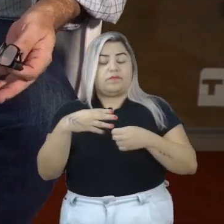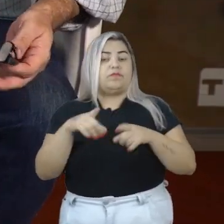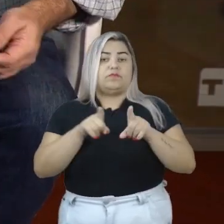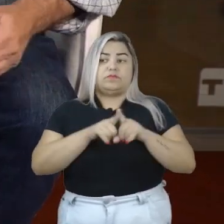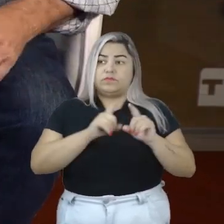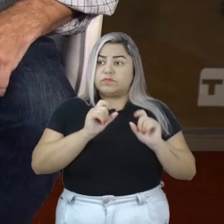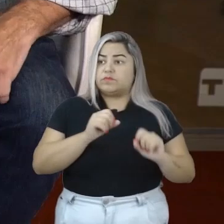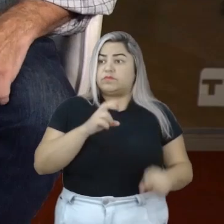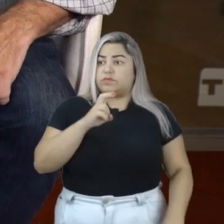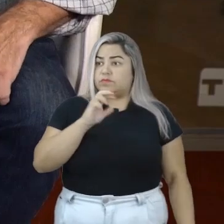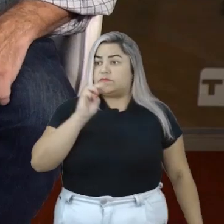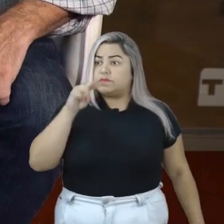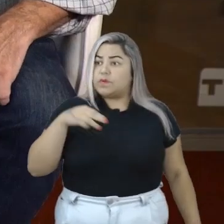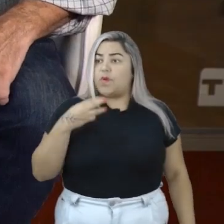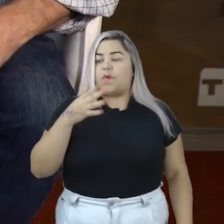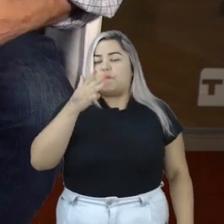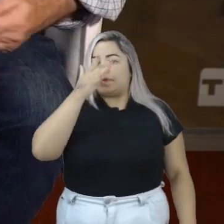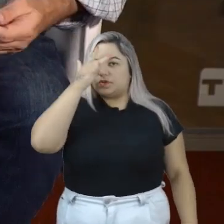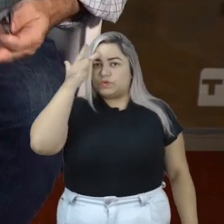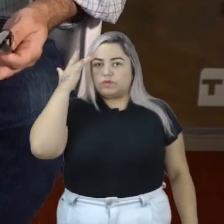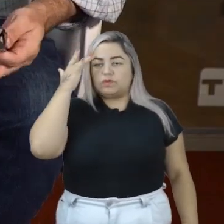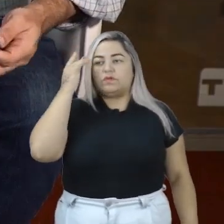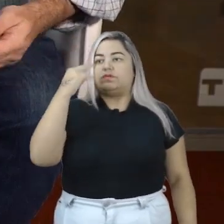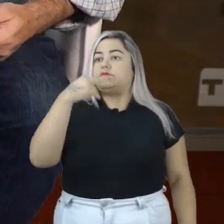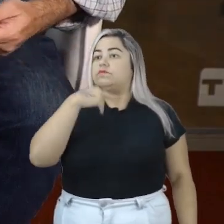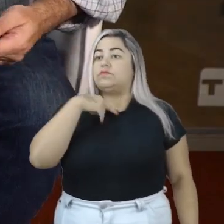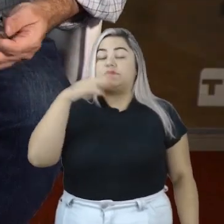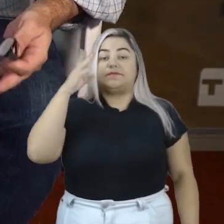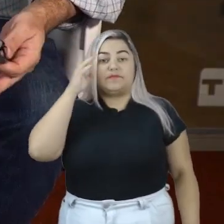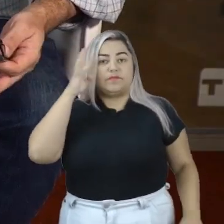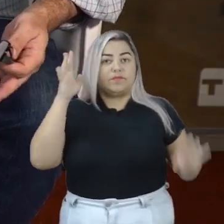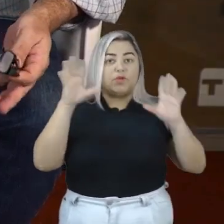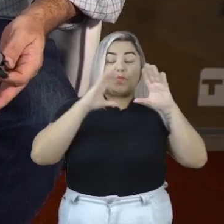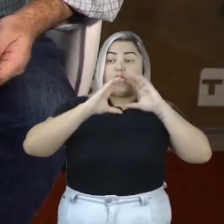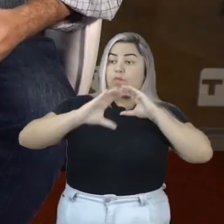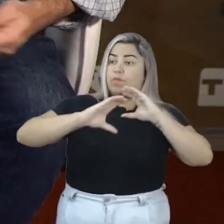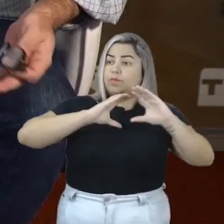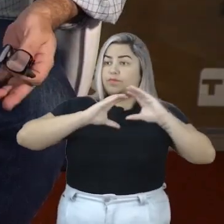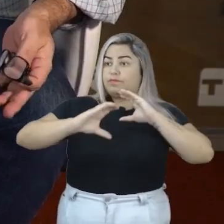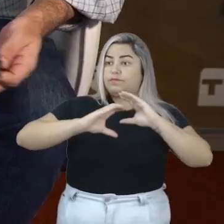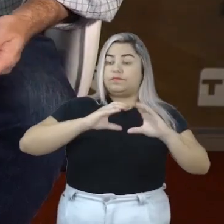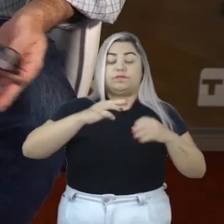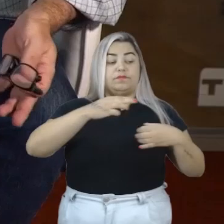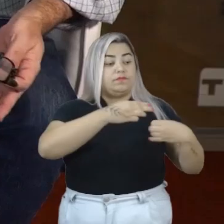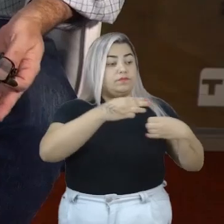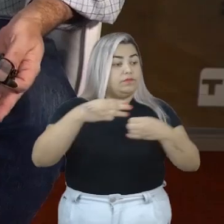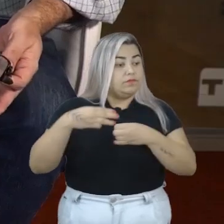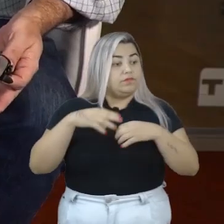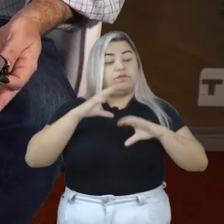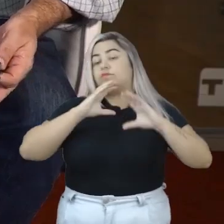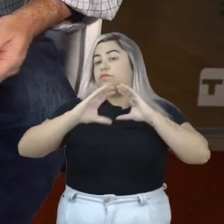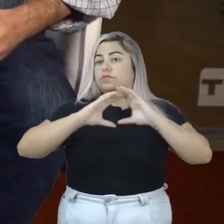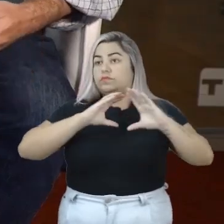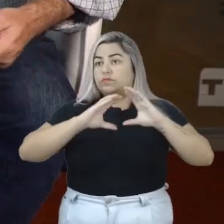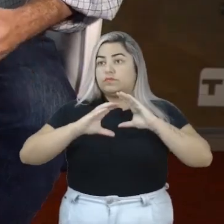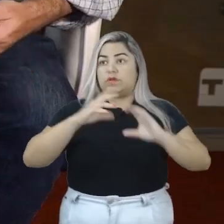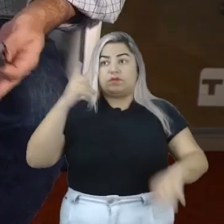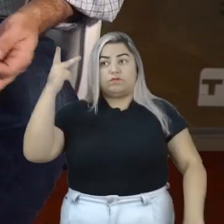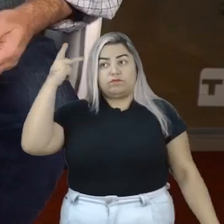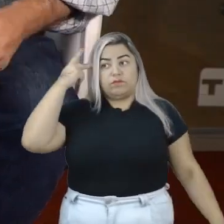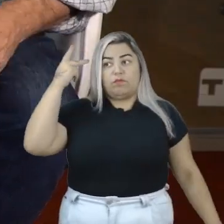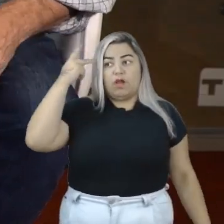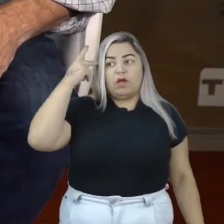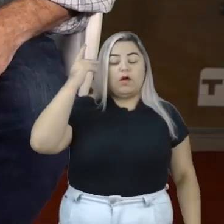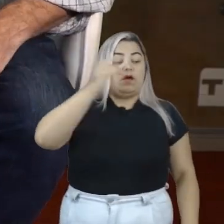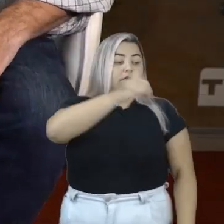5 mil habitantes. Você não pode imaginar que uma comunicação para esse município é a mesma comunicação que você faz para São Paulo, para o Rio de Janeiro